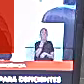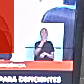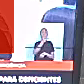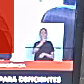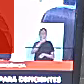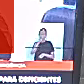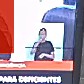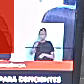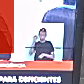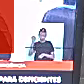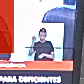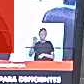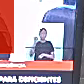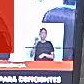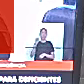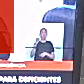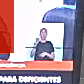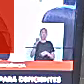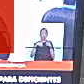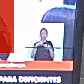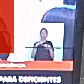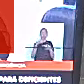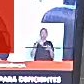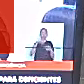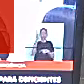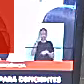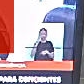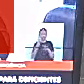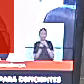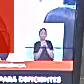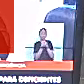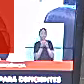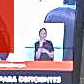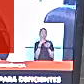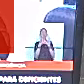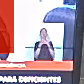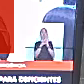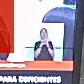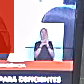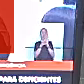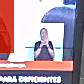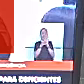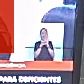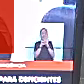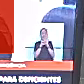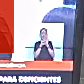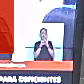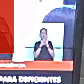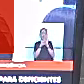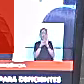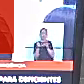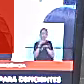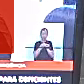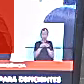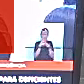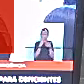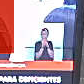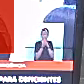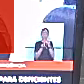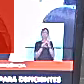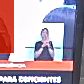deste tratado pelo Brasil, com a criação da Lei Brasileira de Inclusão, Lei